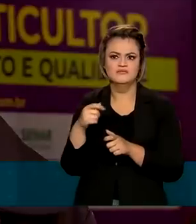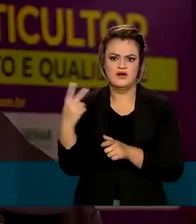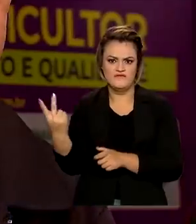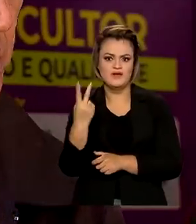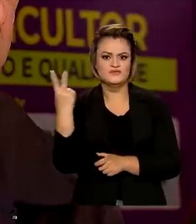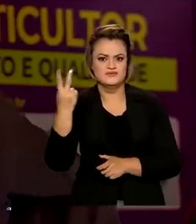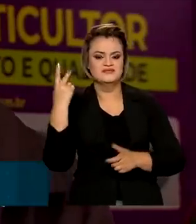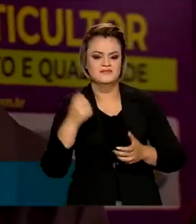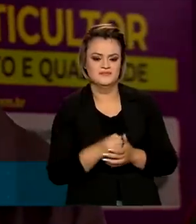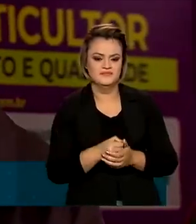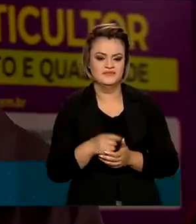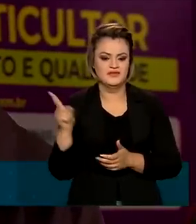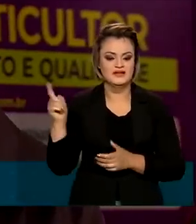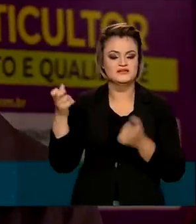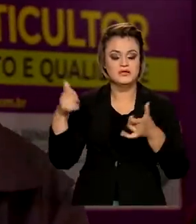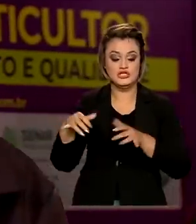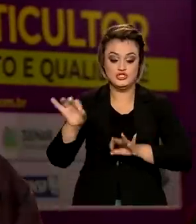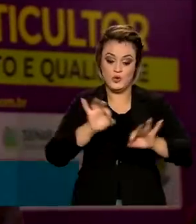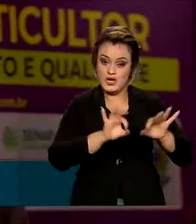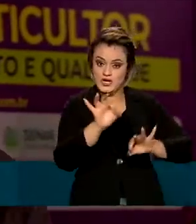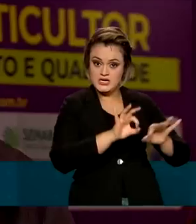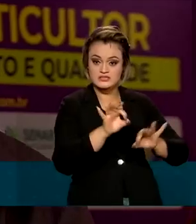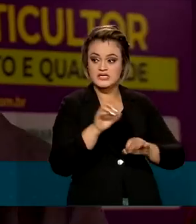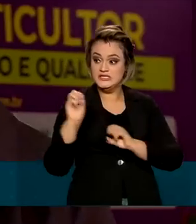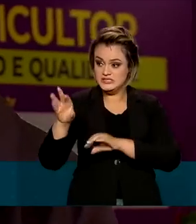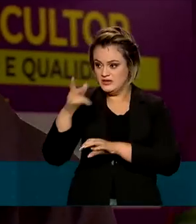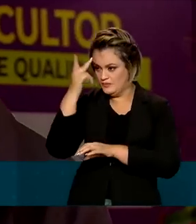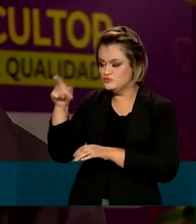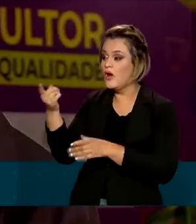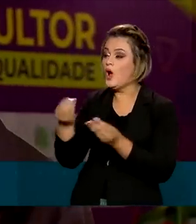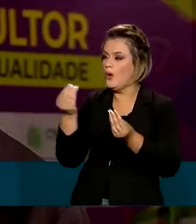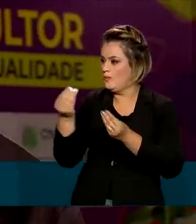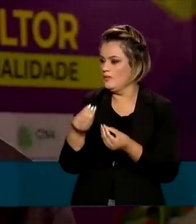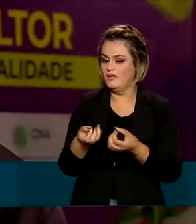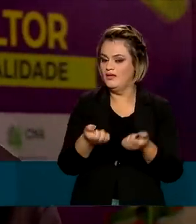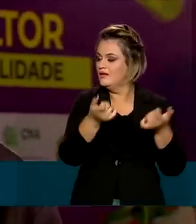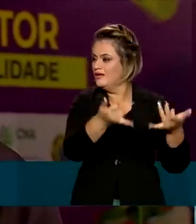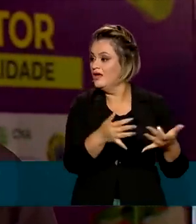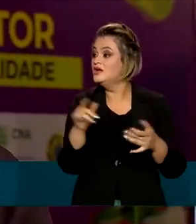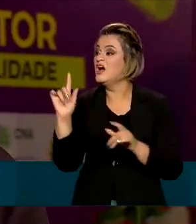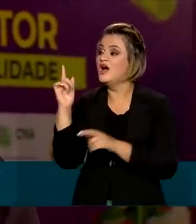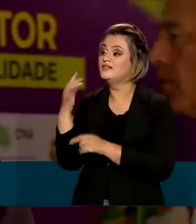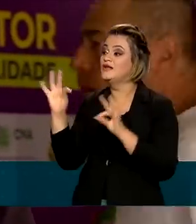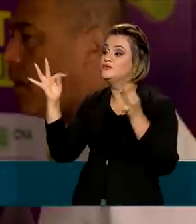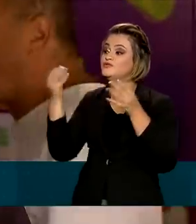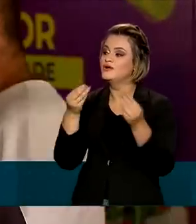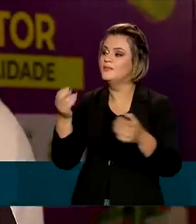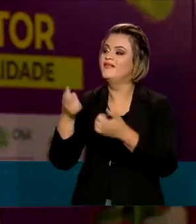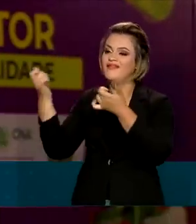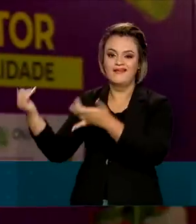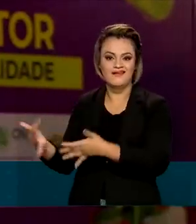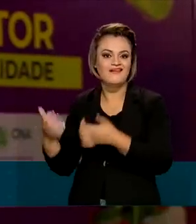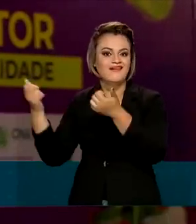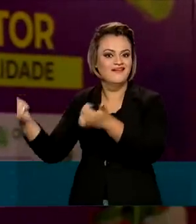agregado. Nós fazemos a gestão para o produtor, nós levamos a tecnologia até ele, né?